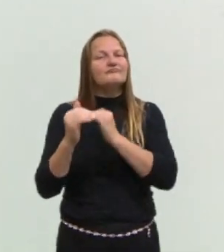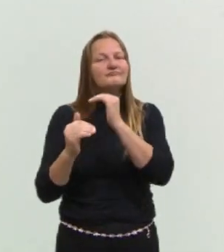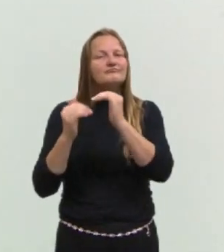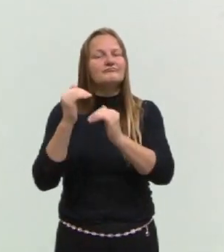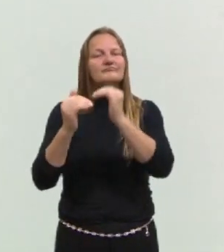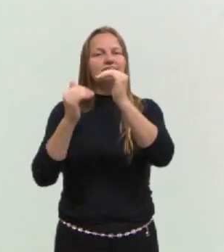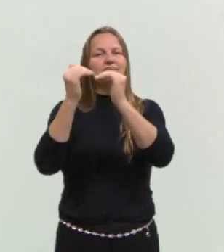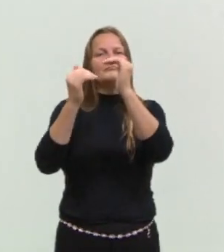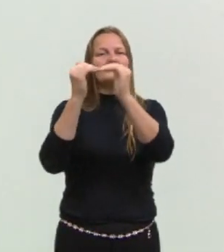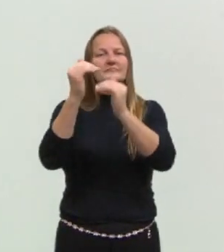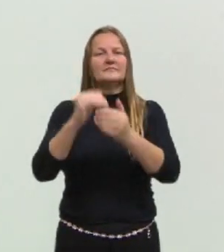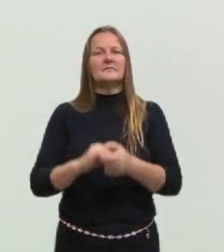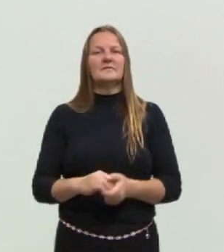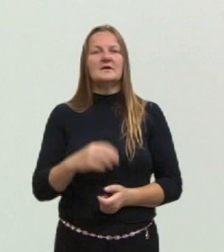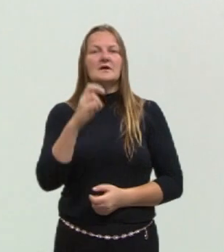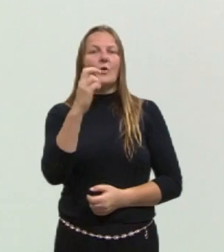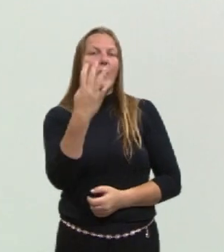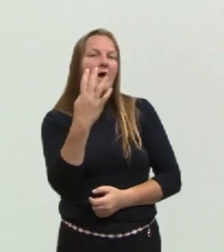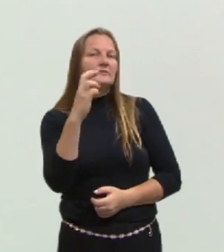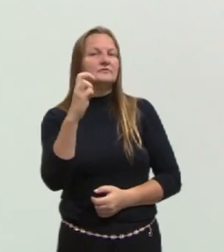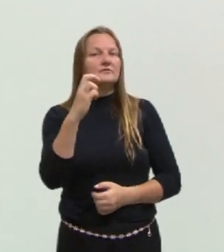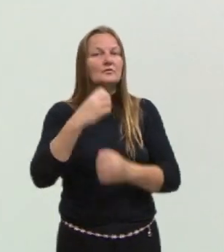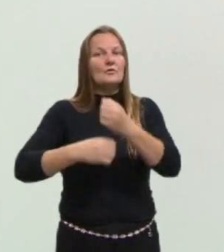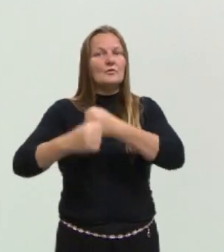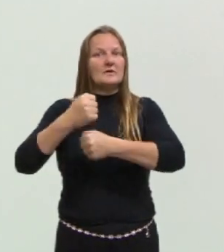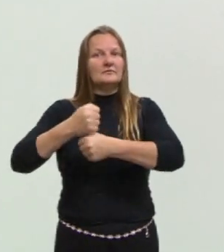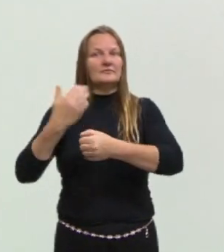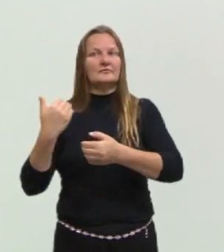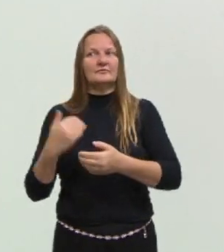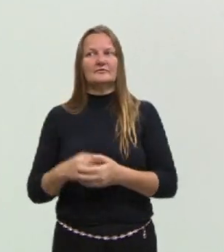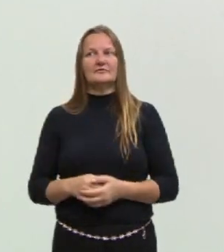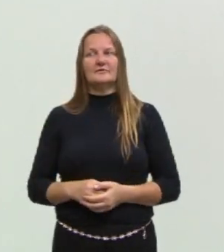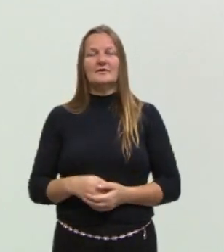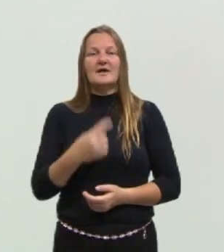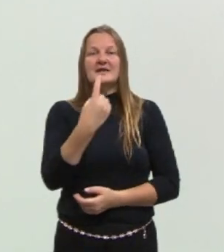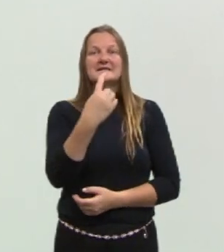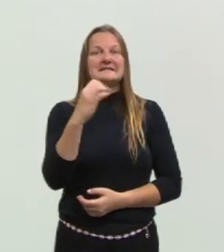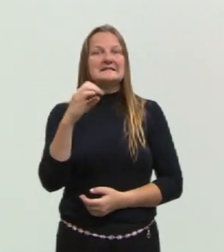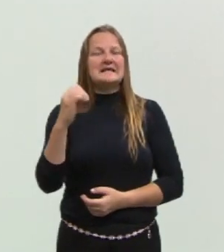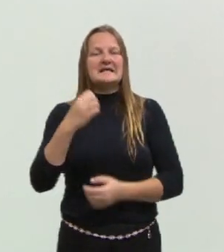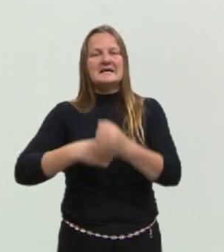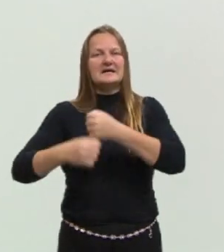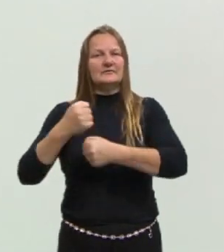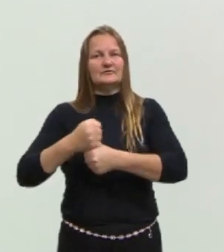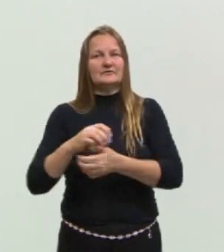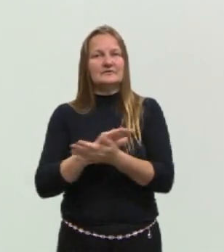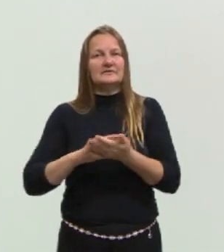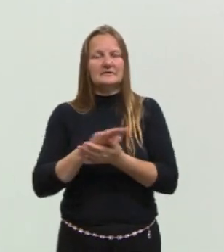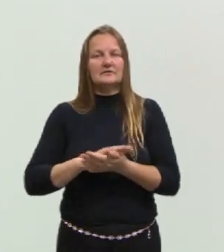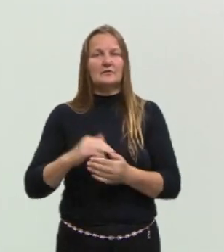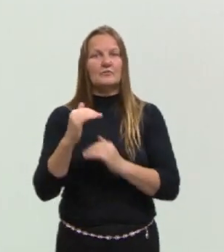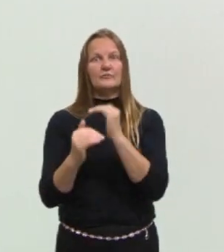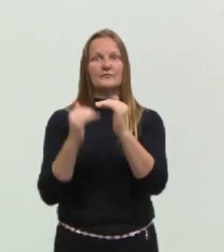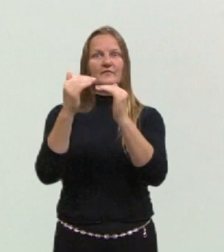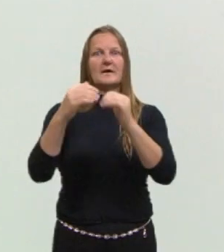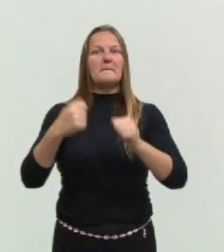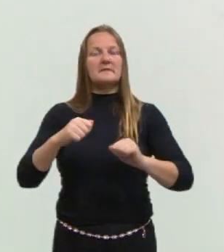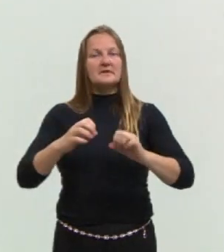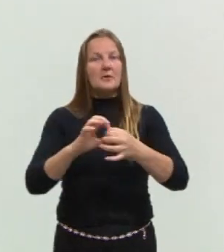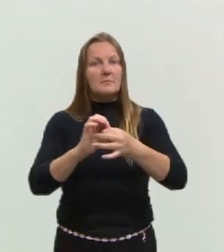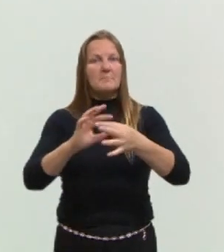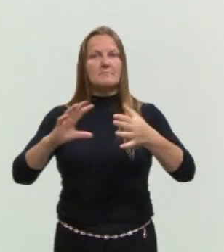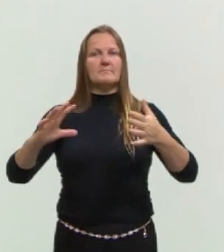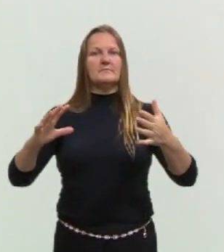poucos anos. Eu estou falando de 4, 5 anos atrás, não de 100 anos. Então, ainda precisa ser evoluída essa questão de nos